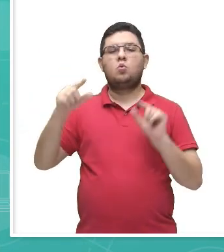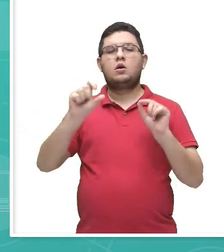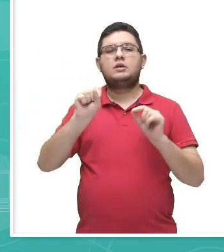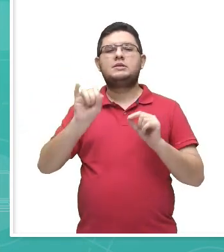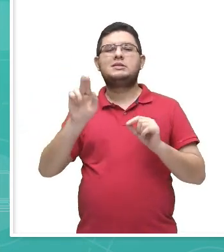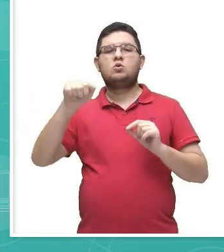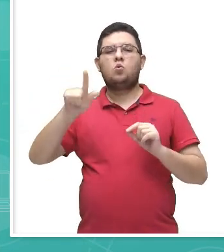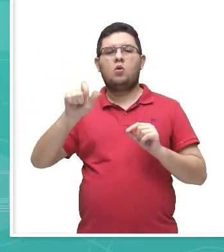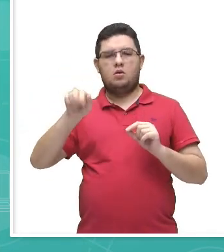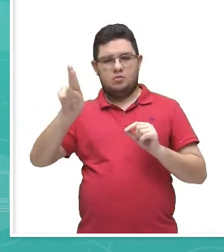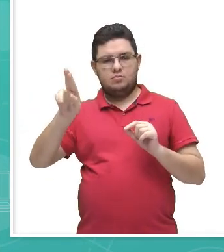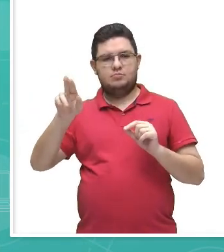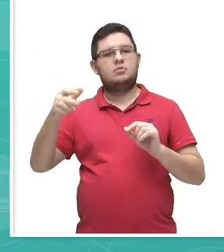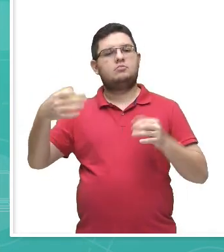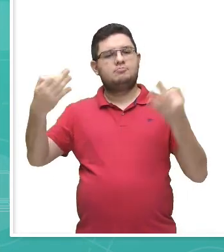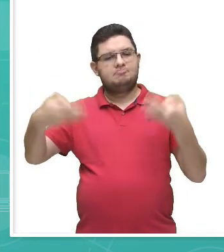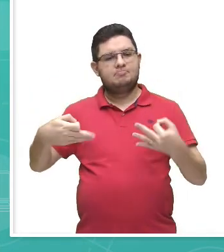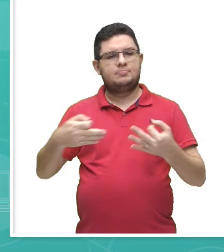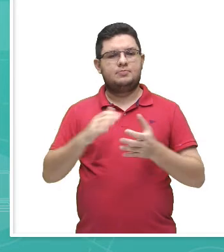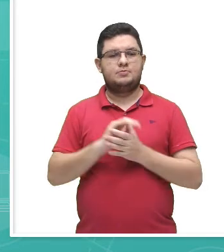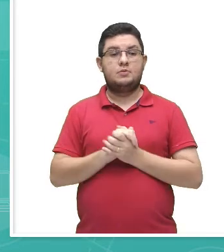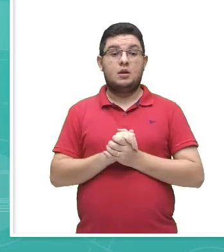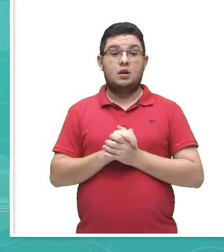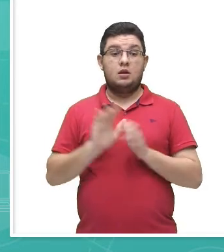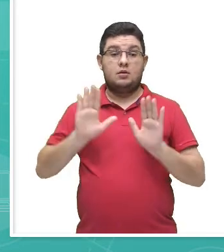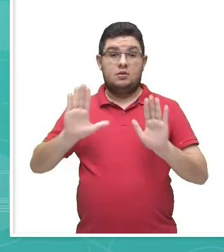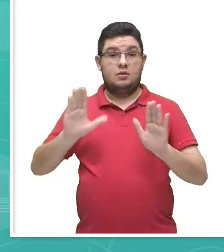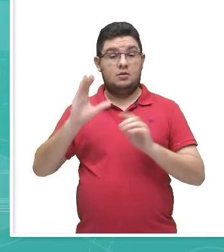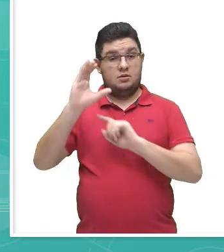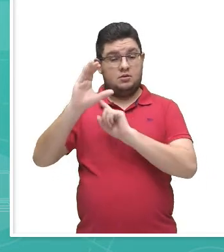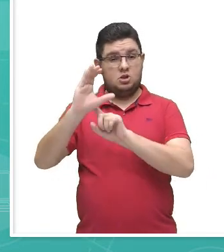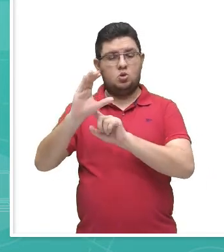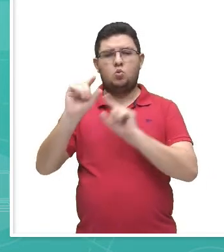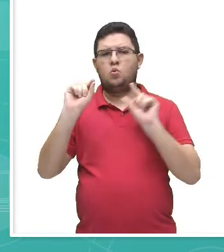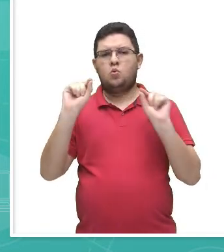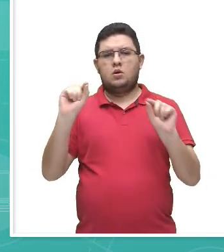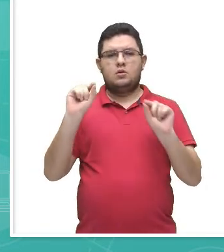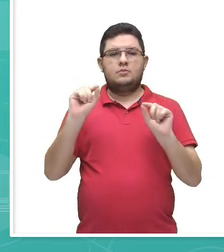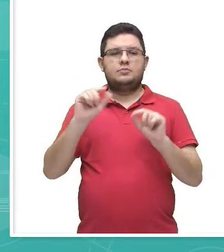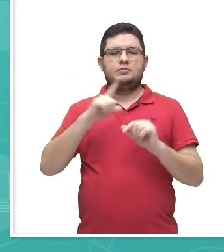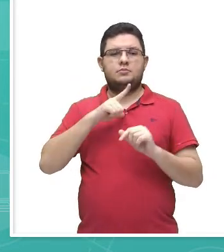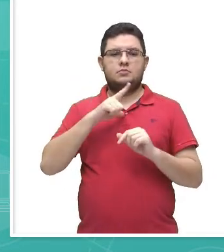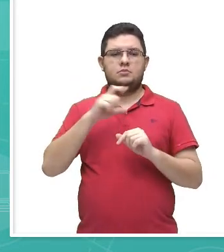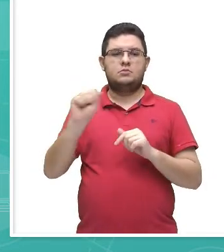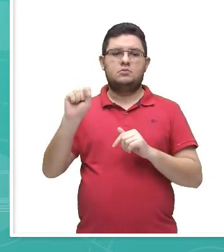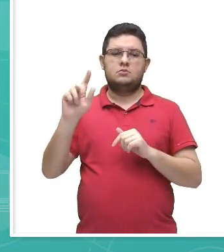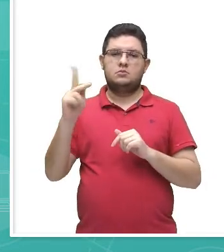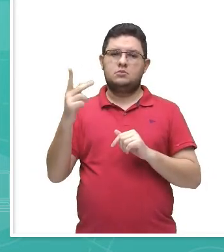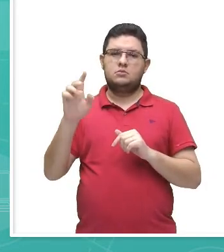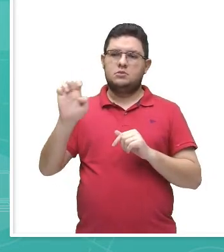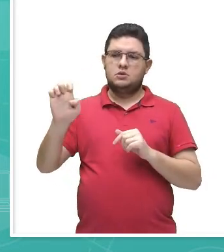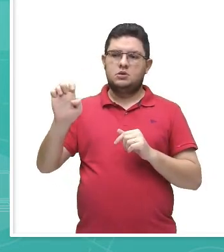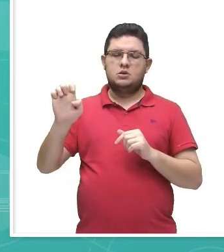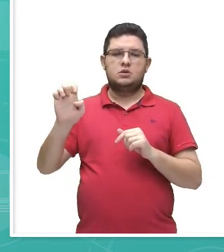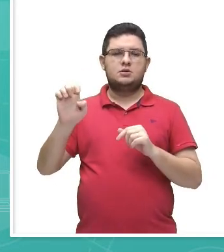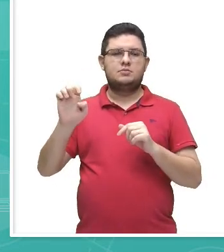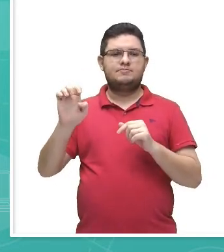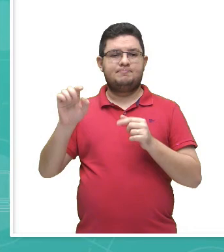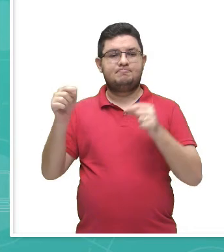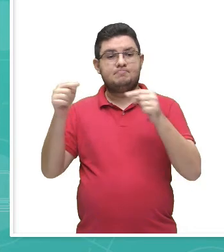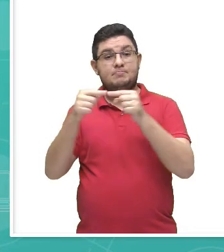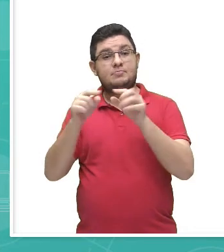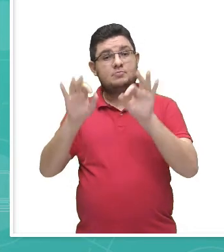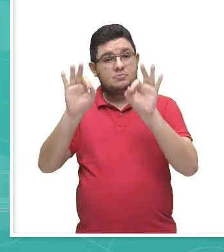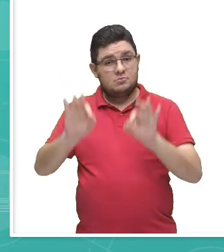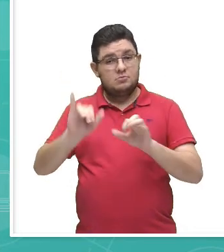is. Na letra C, então, olha só, eu tenho she e deveria ser o is. Deveria